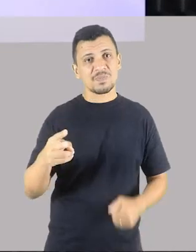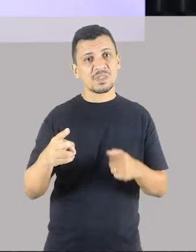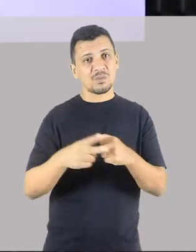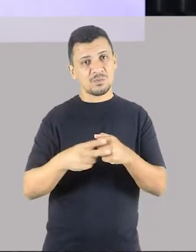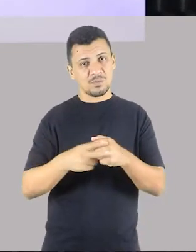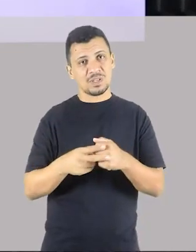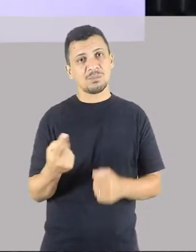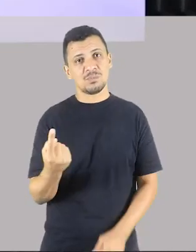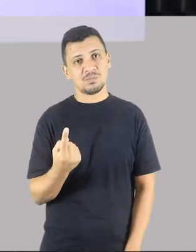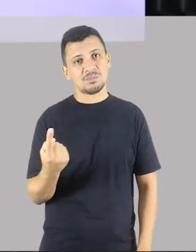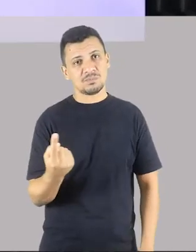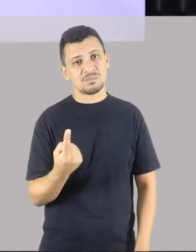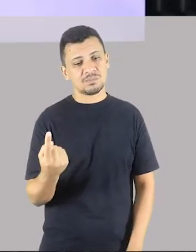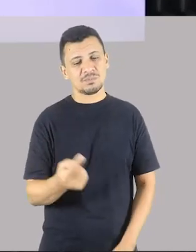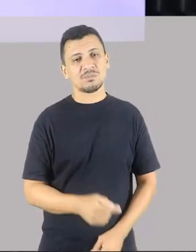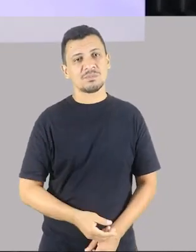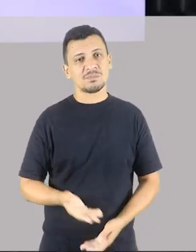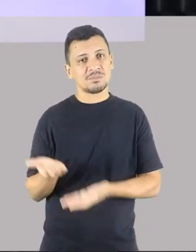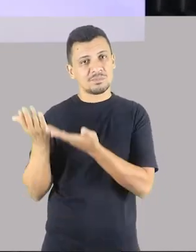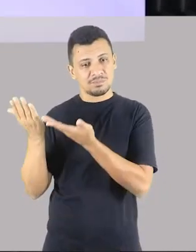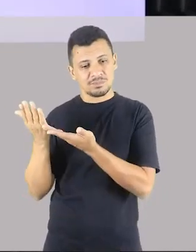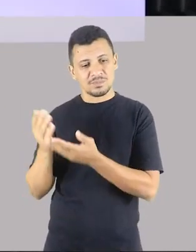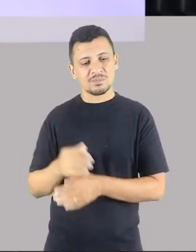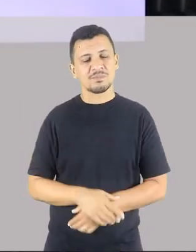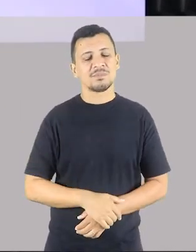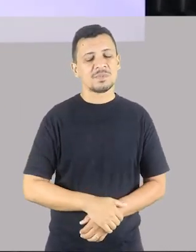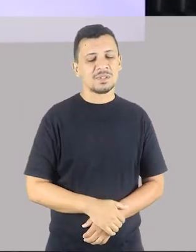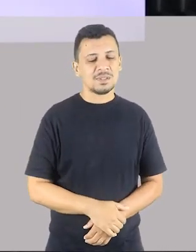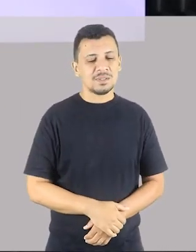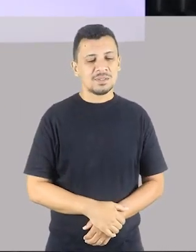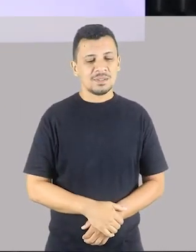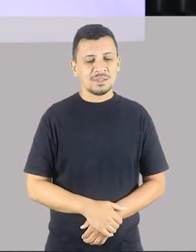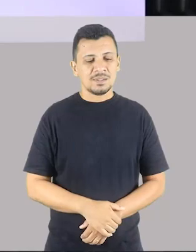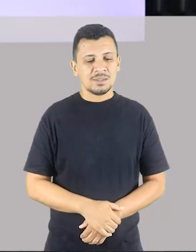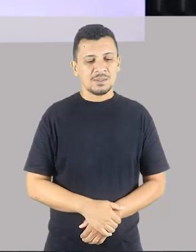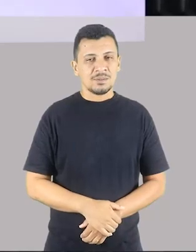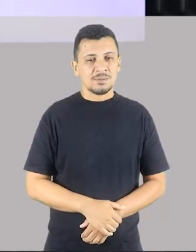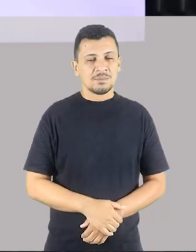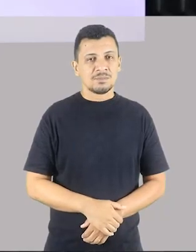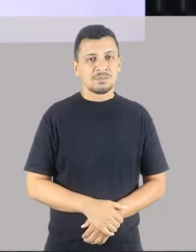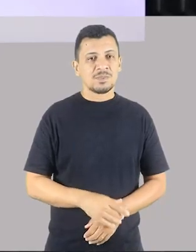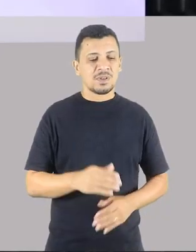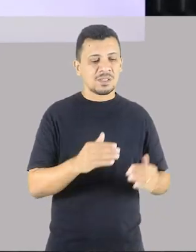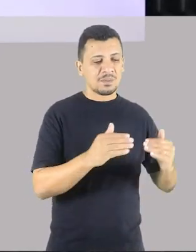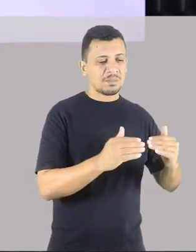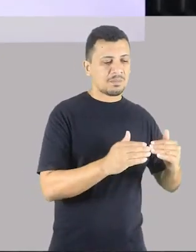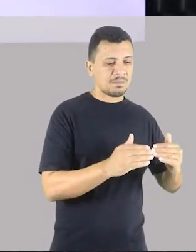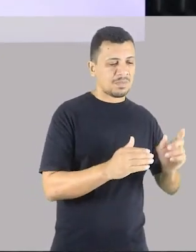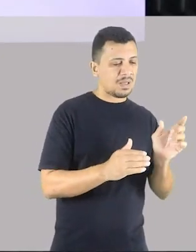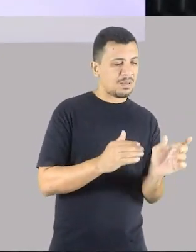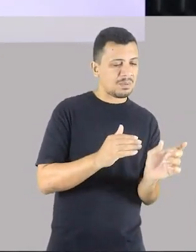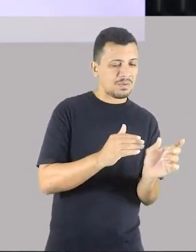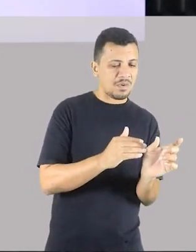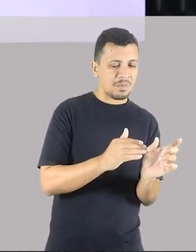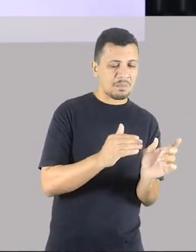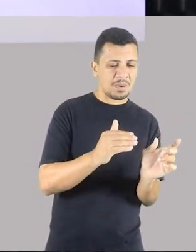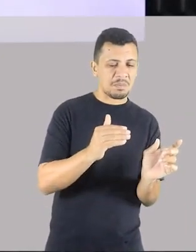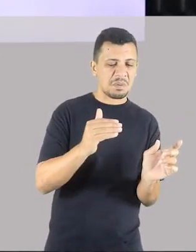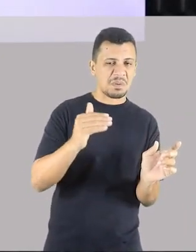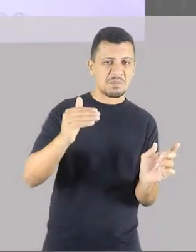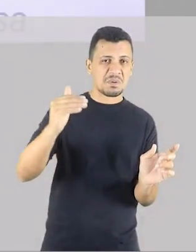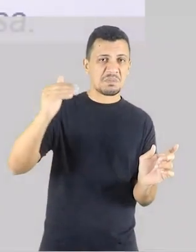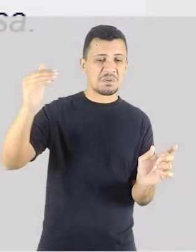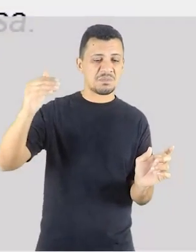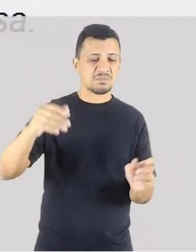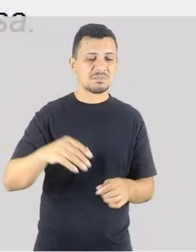tá aí a figura de linguagem chamada como gradação. Gradativa, só lembrar, gradual.